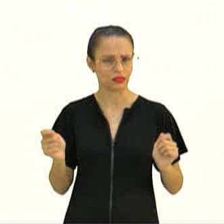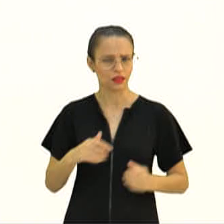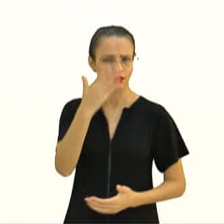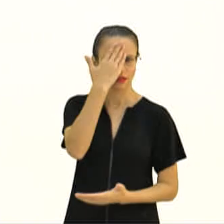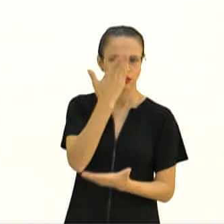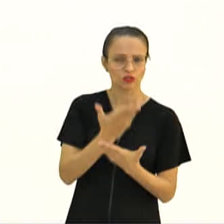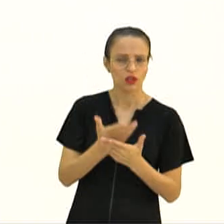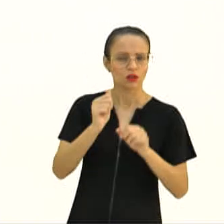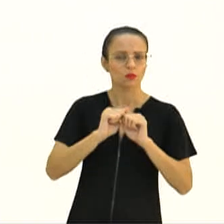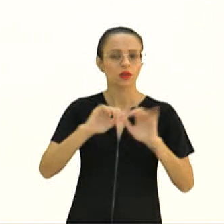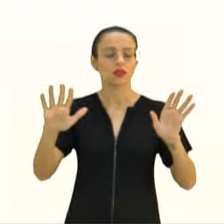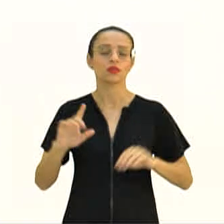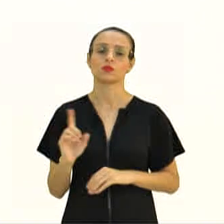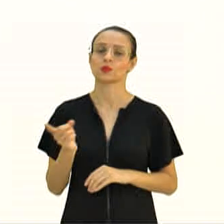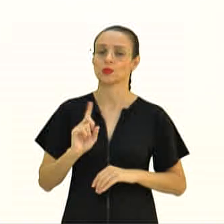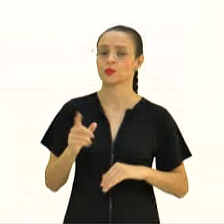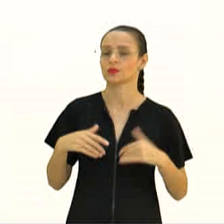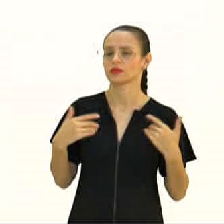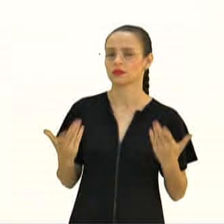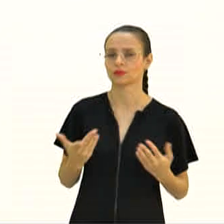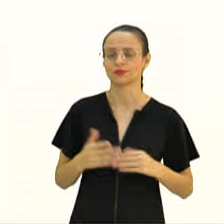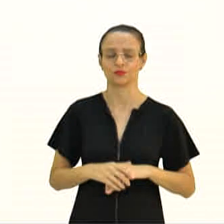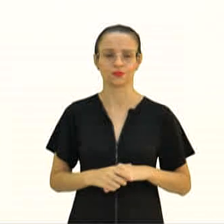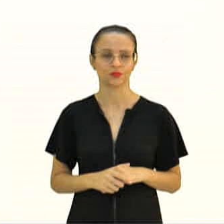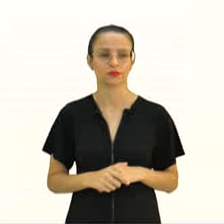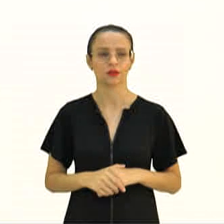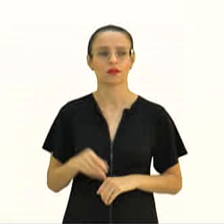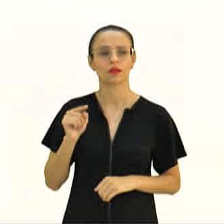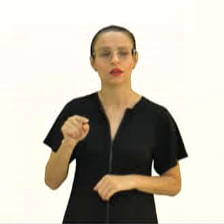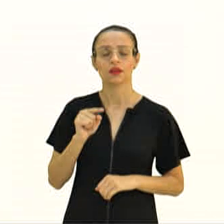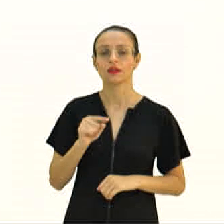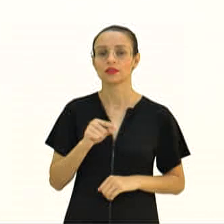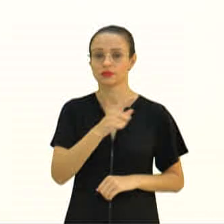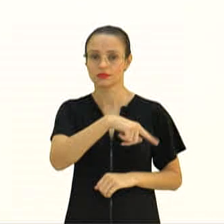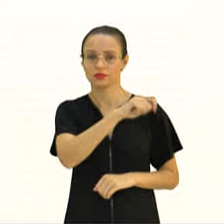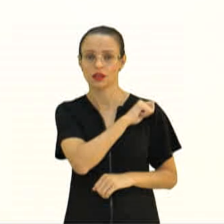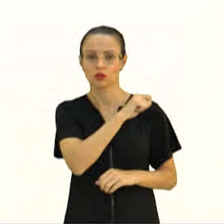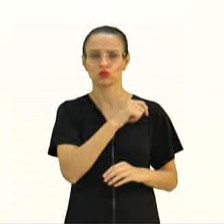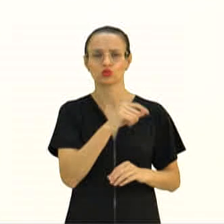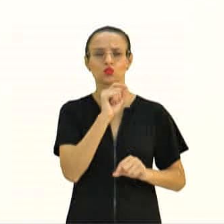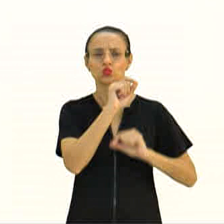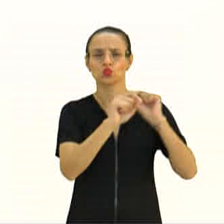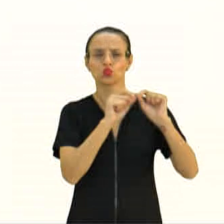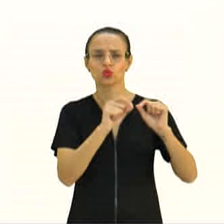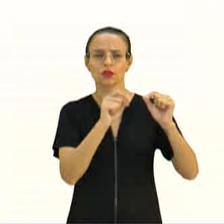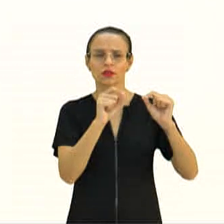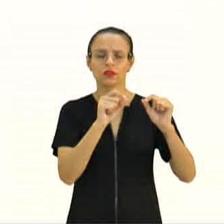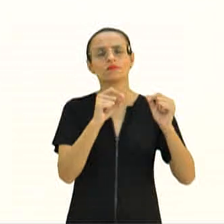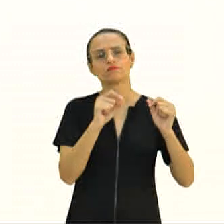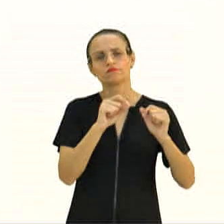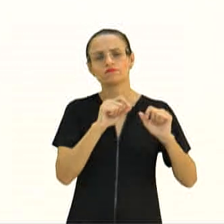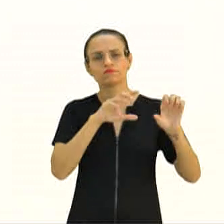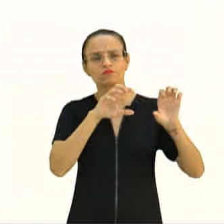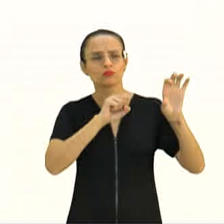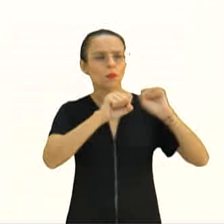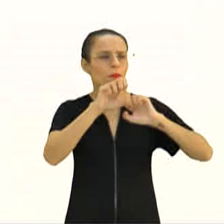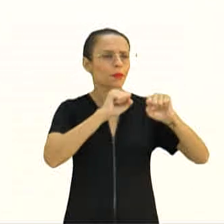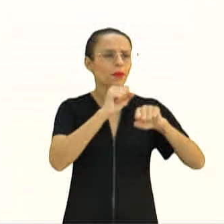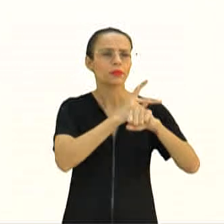e compartilhada? Eles trazem as notícias das quais ficam